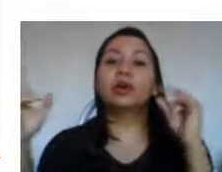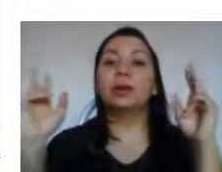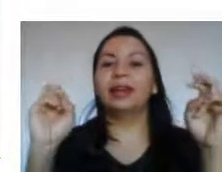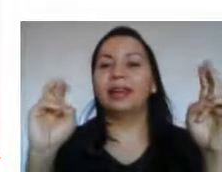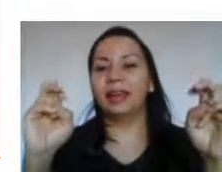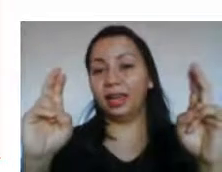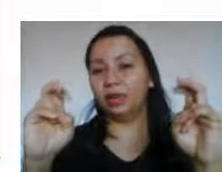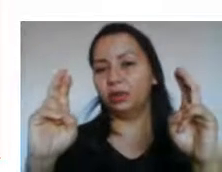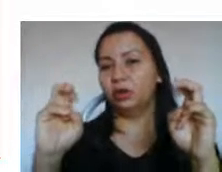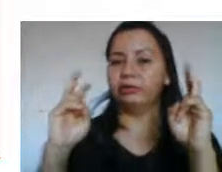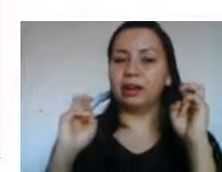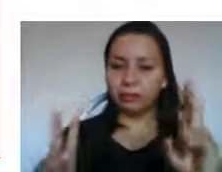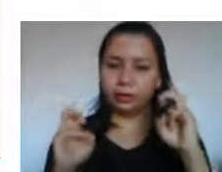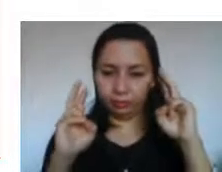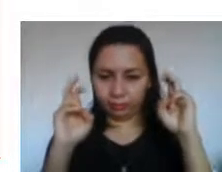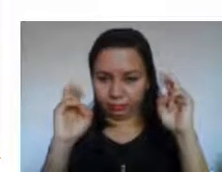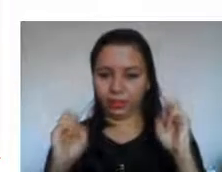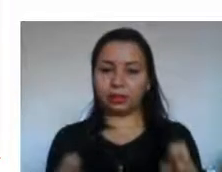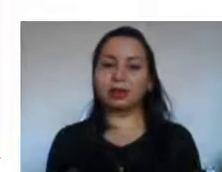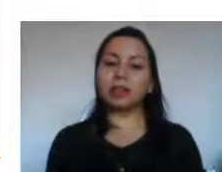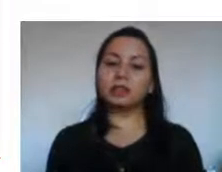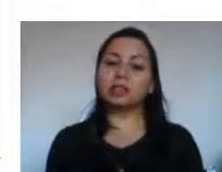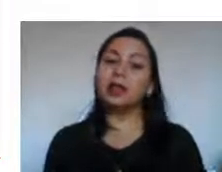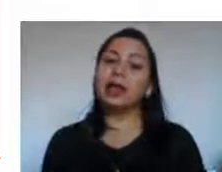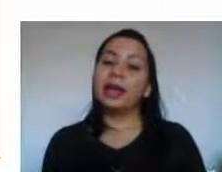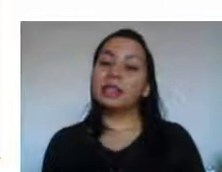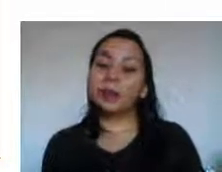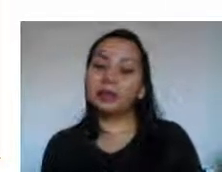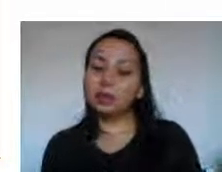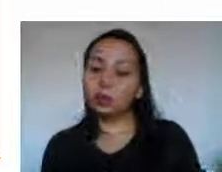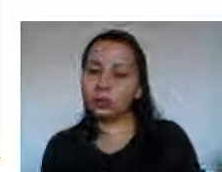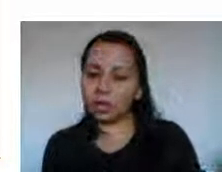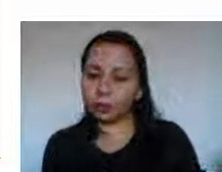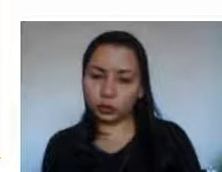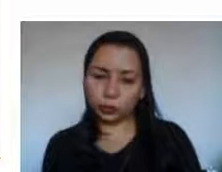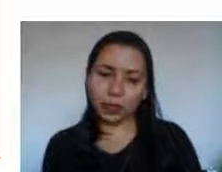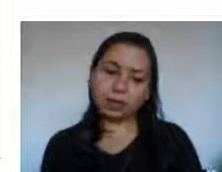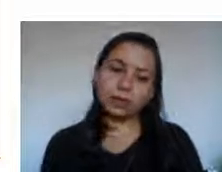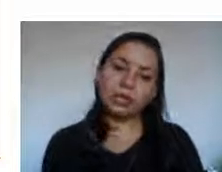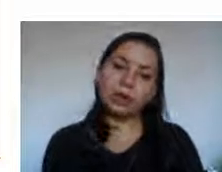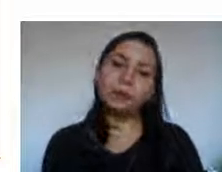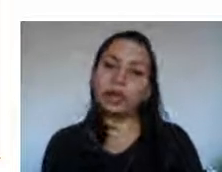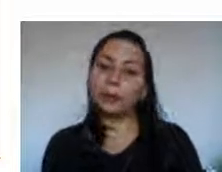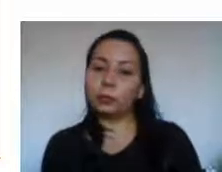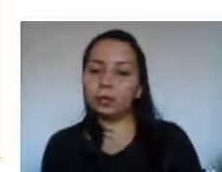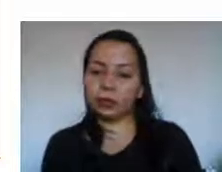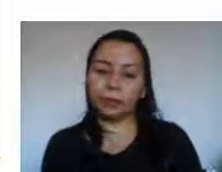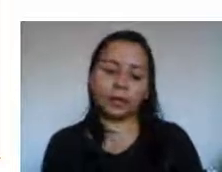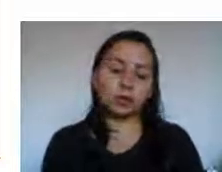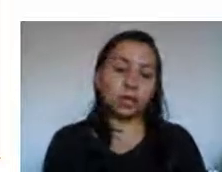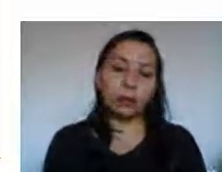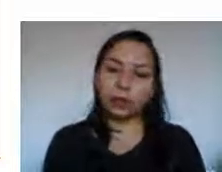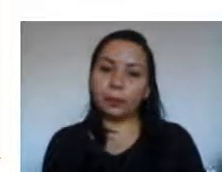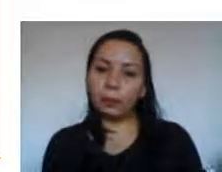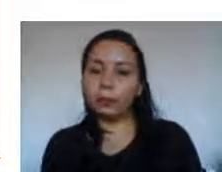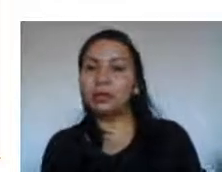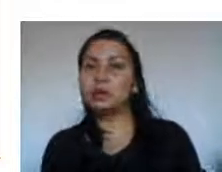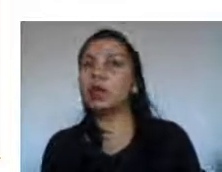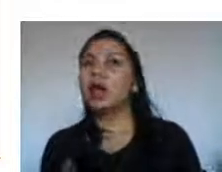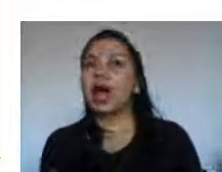de forma renovável, entre aspas, respeitando o tempo de pesca, o tempo que é propício à pesca, o tempo